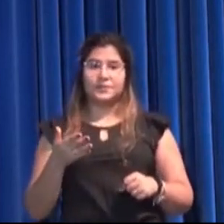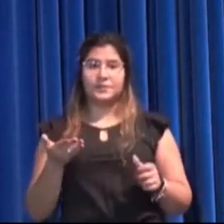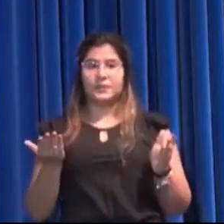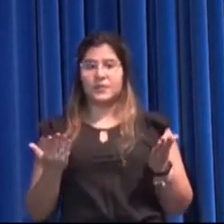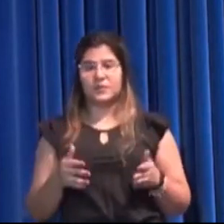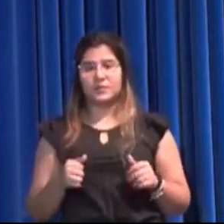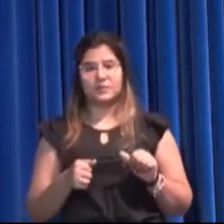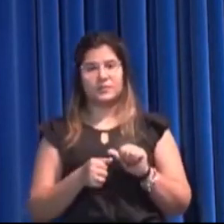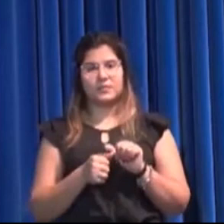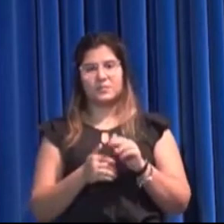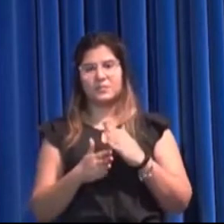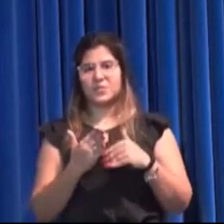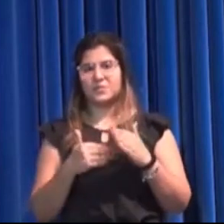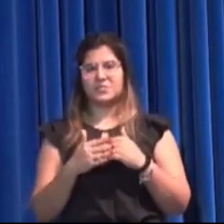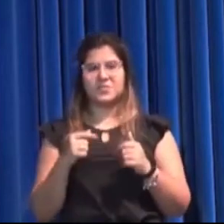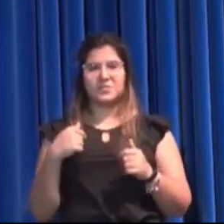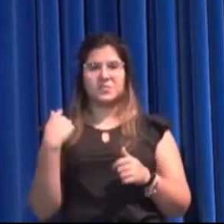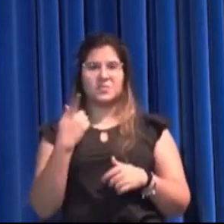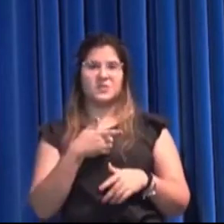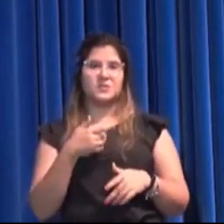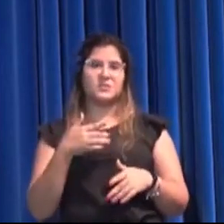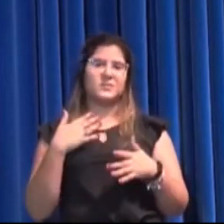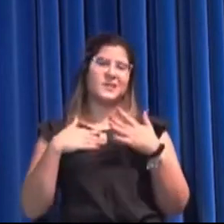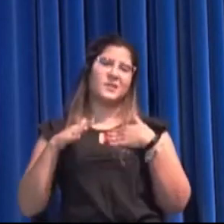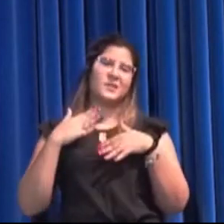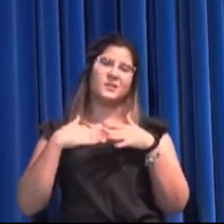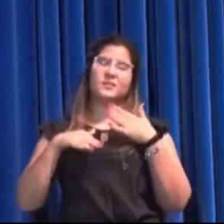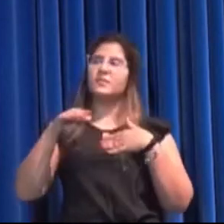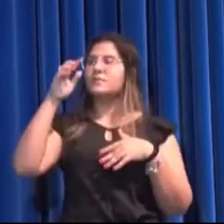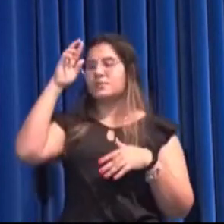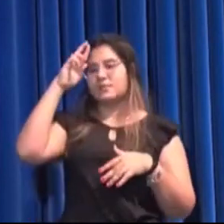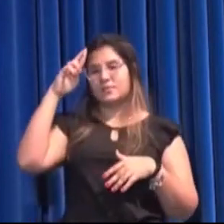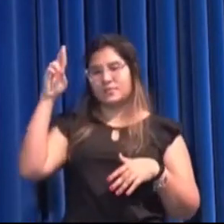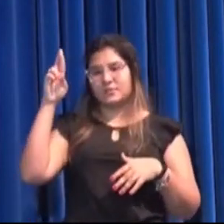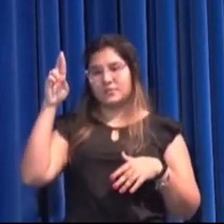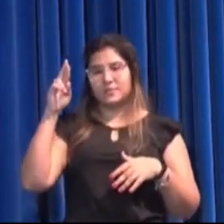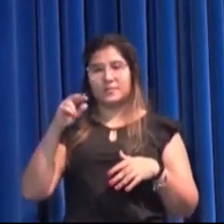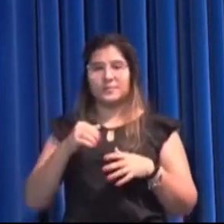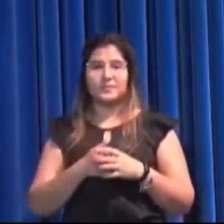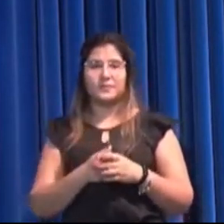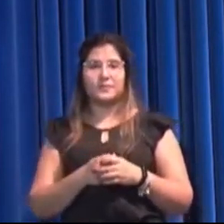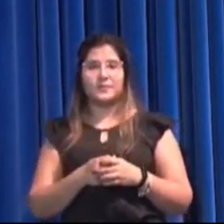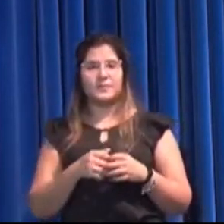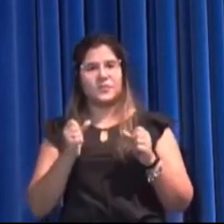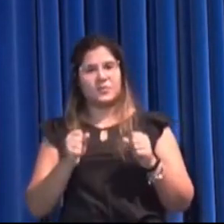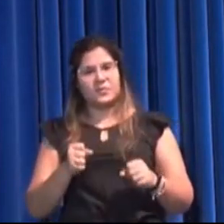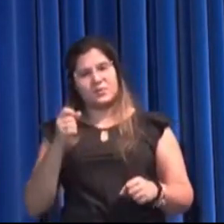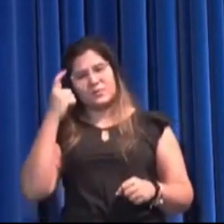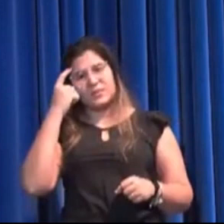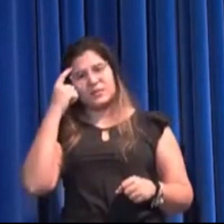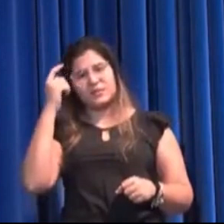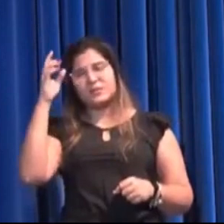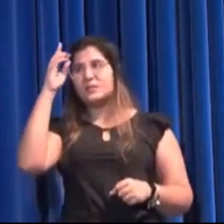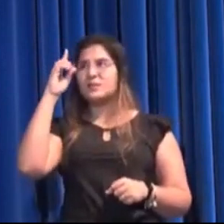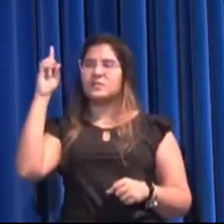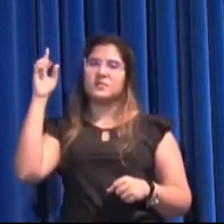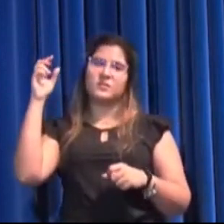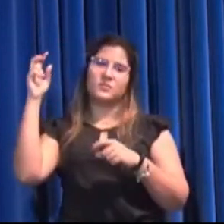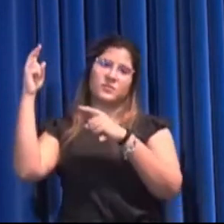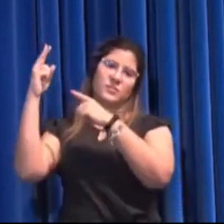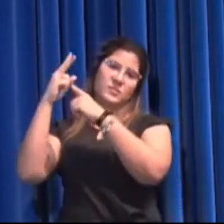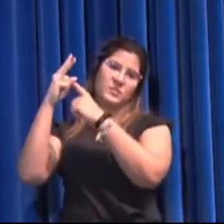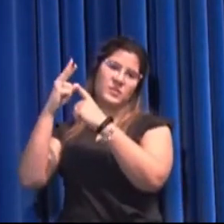fizemos tudo isso, então nós estamos tranquilos com o Senhor, né? Eles poderiam pensar que Deus cuidaria desse povo